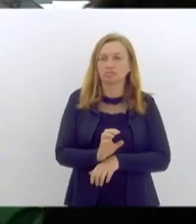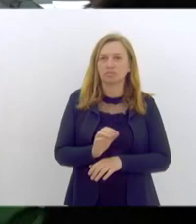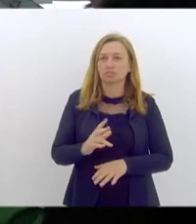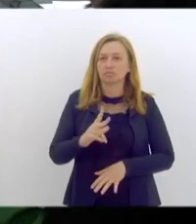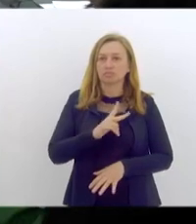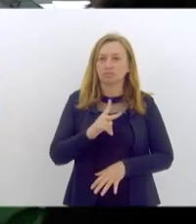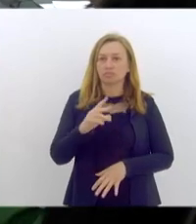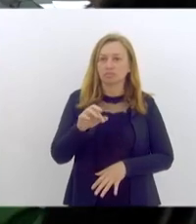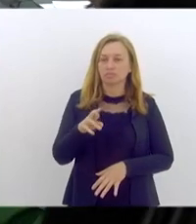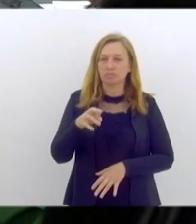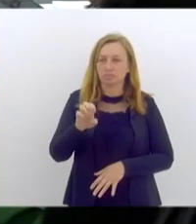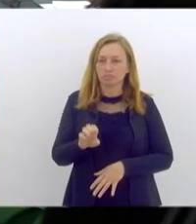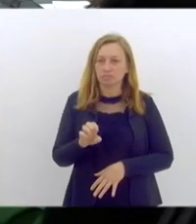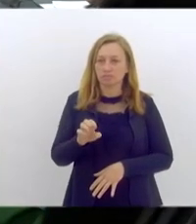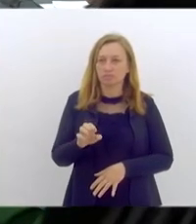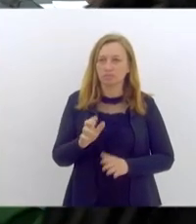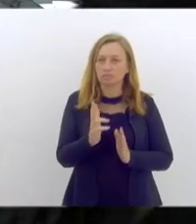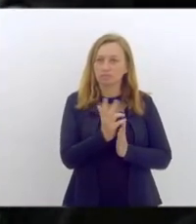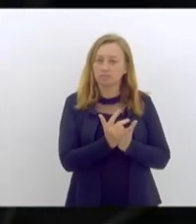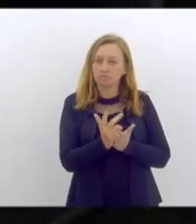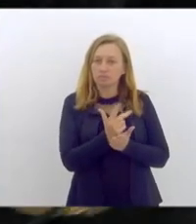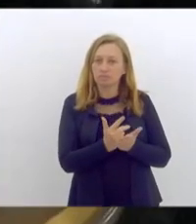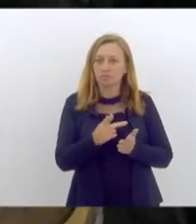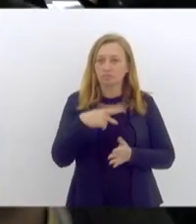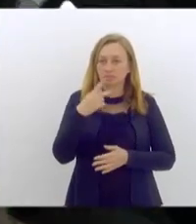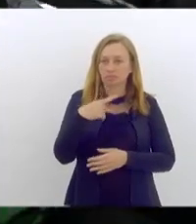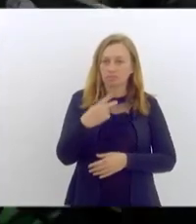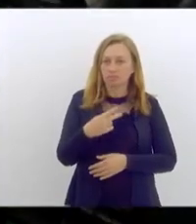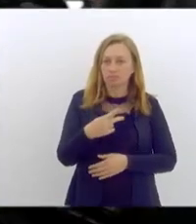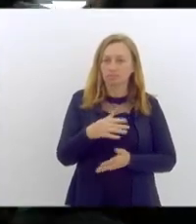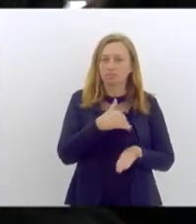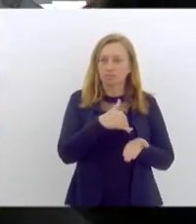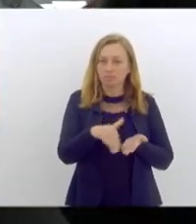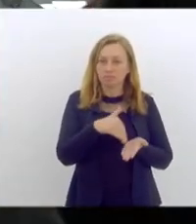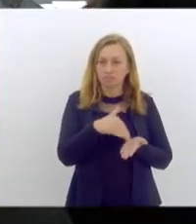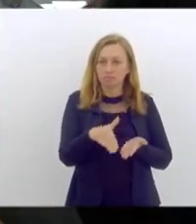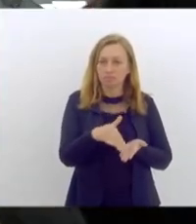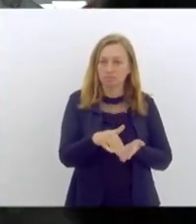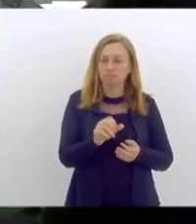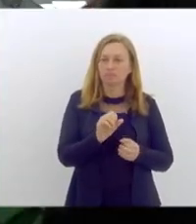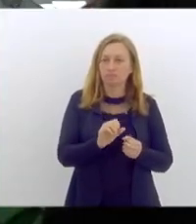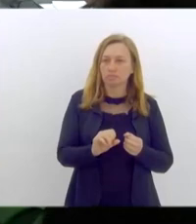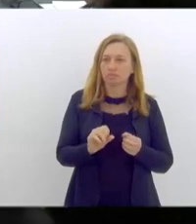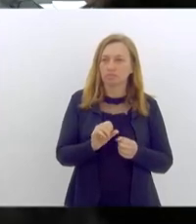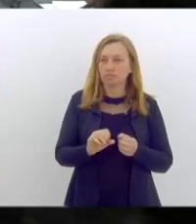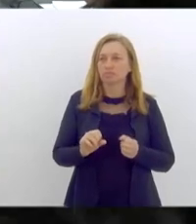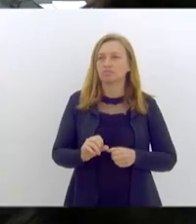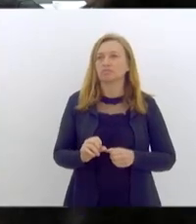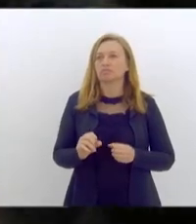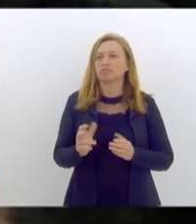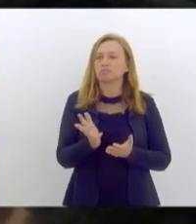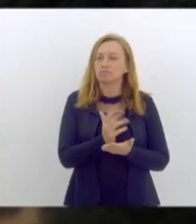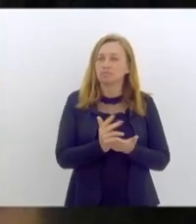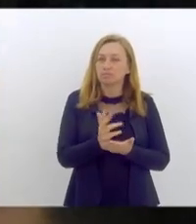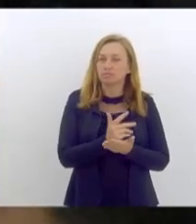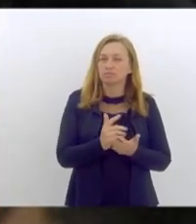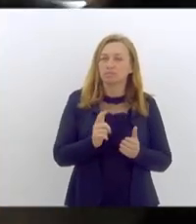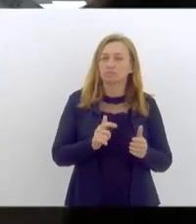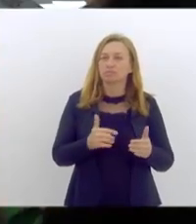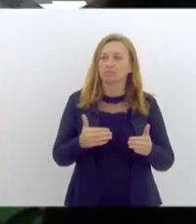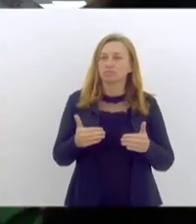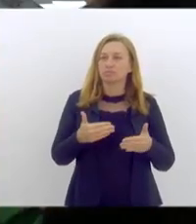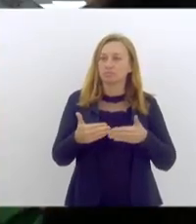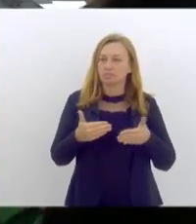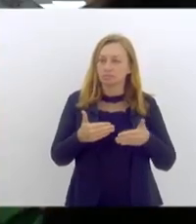possa fazer um esclarecimento sobre esse mapeamento né a secretaria ela faz essa essa incursão pelas regiões e se aproxima